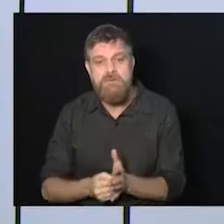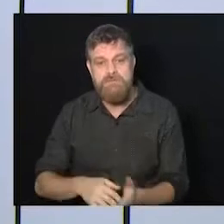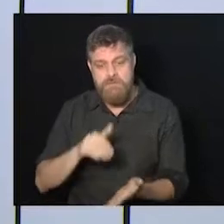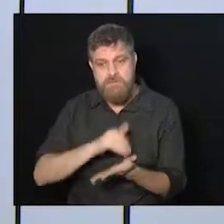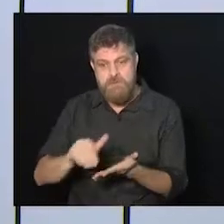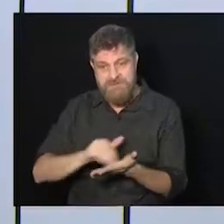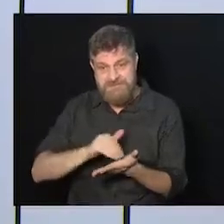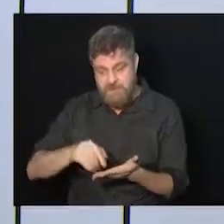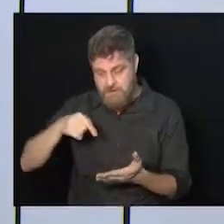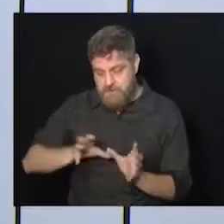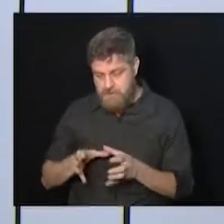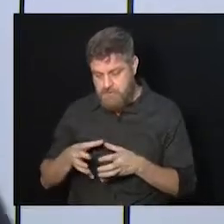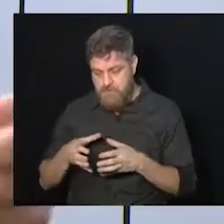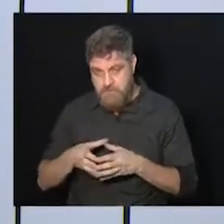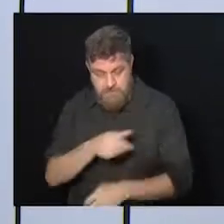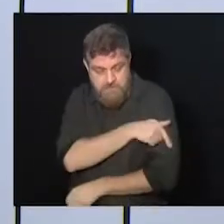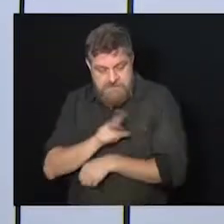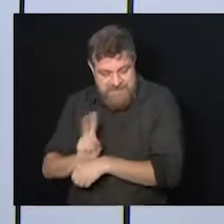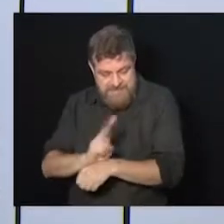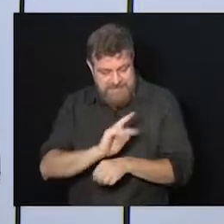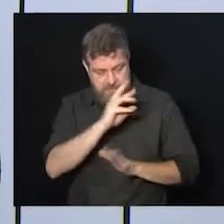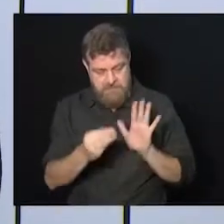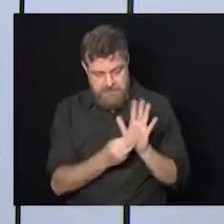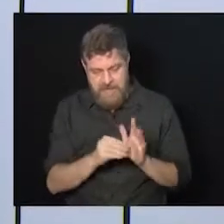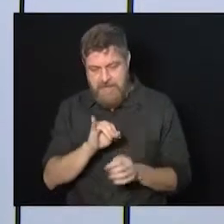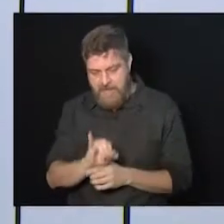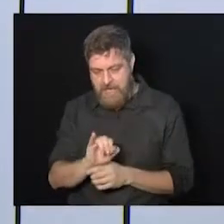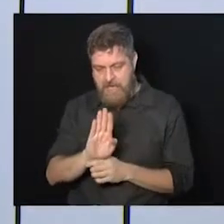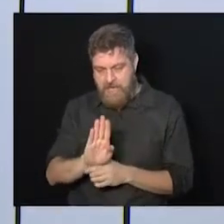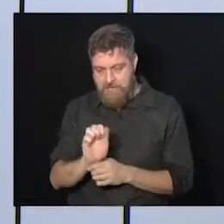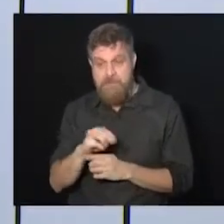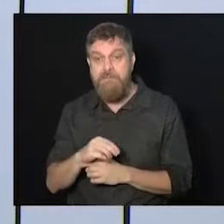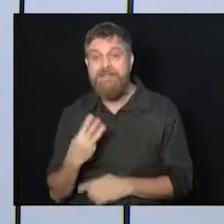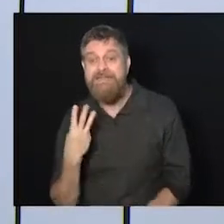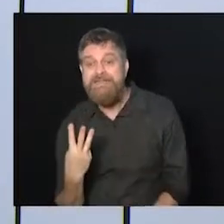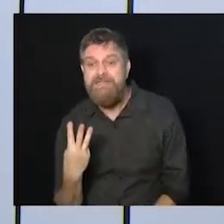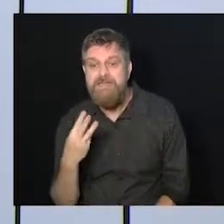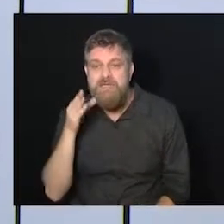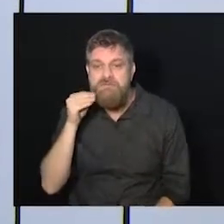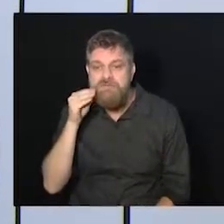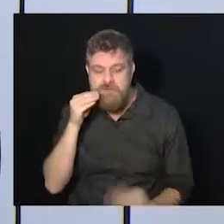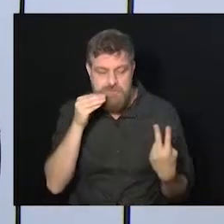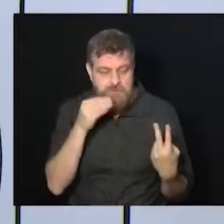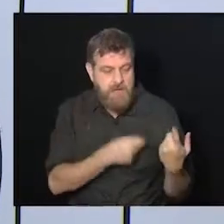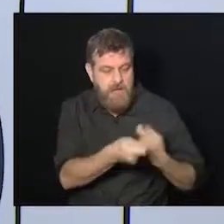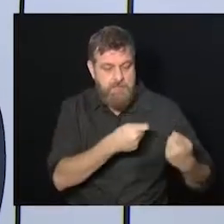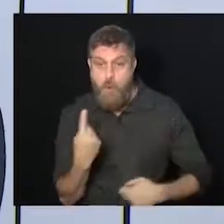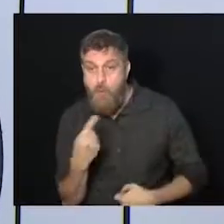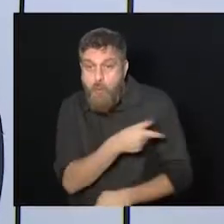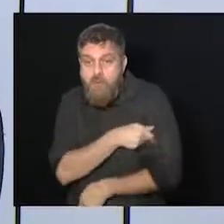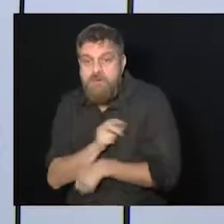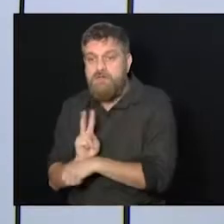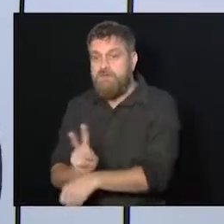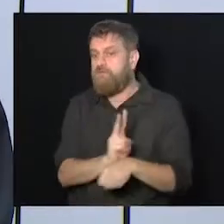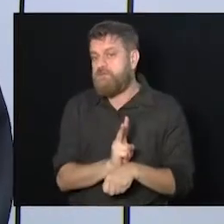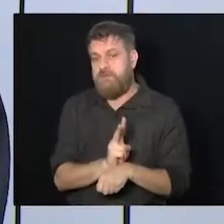IBAMA de Altamira, no centro dessa região, possui 3 funcionários, 2 administrativos e apenas 1 fiscal. Quer dizer, é